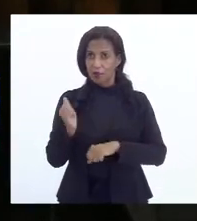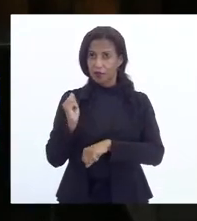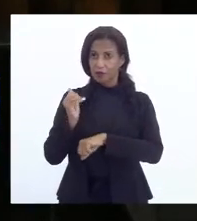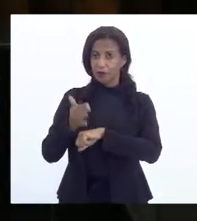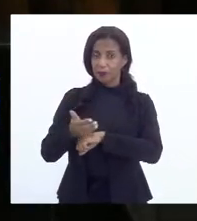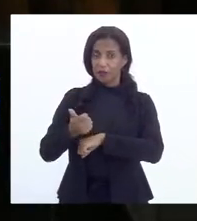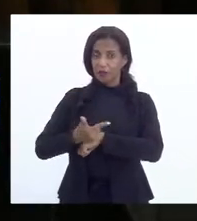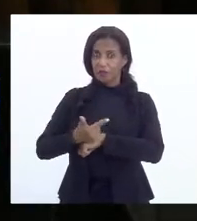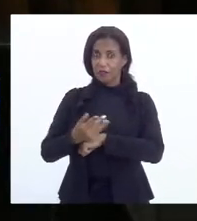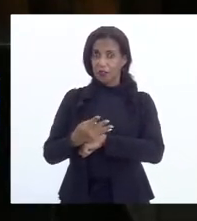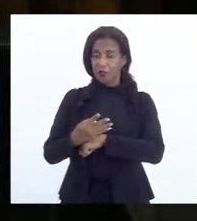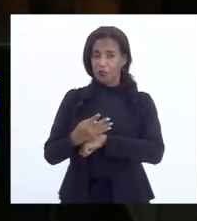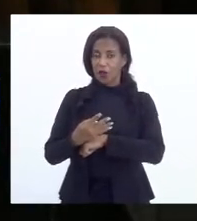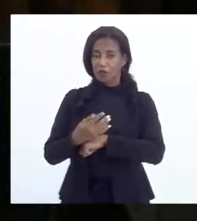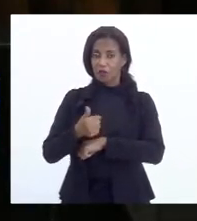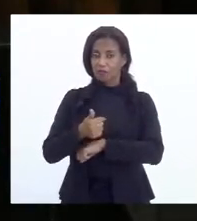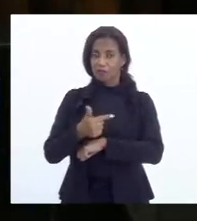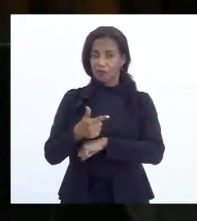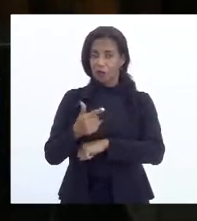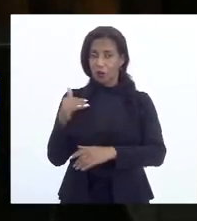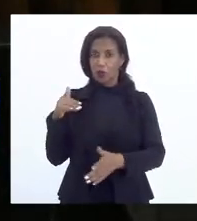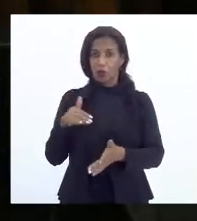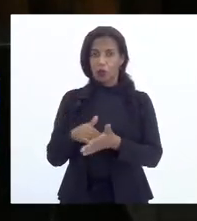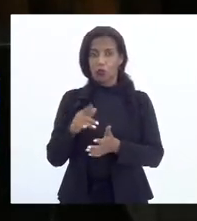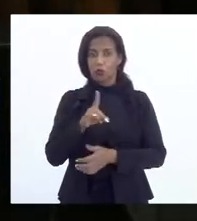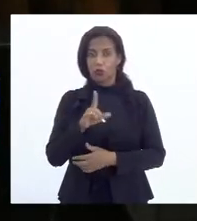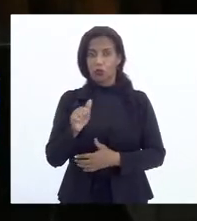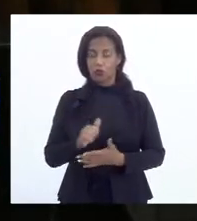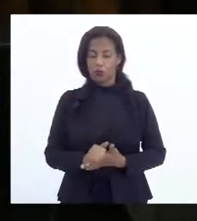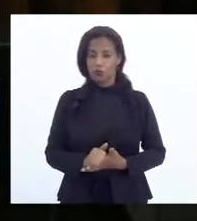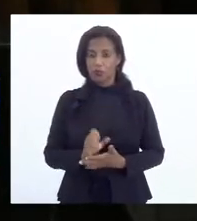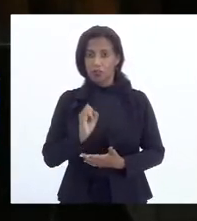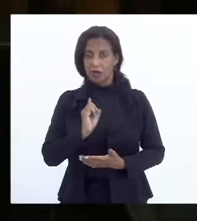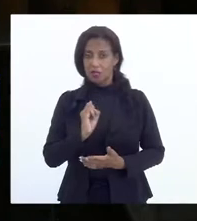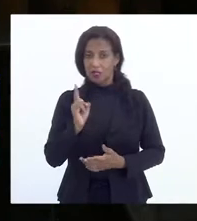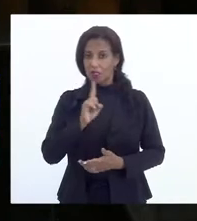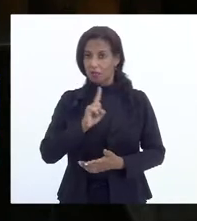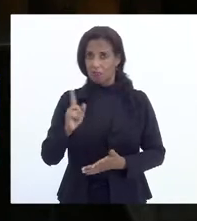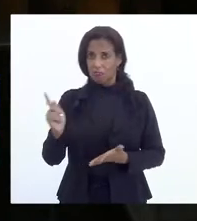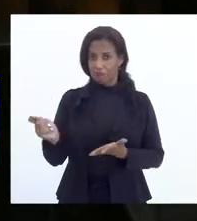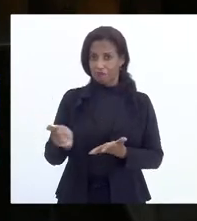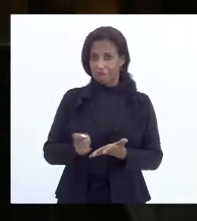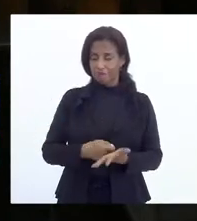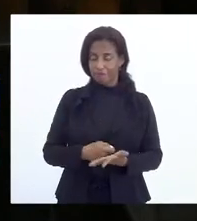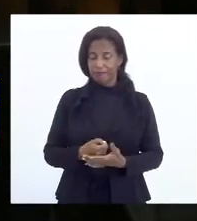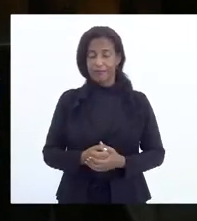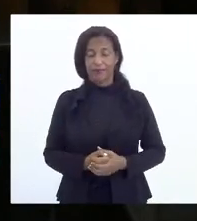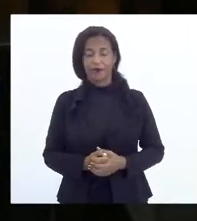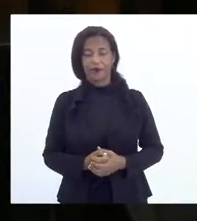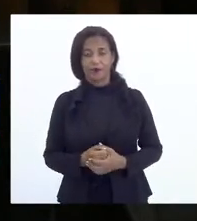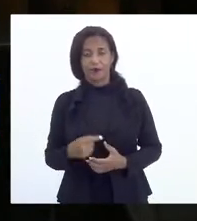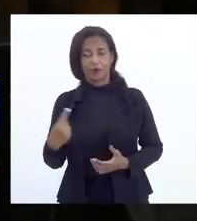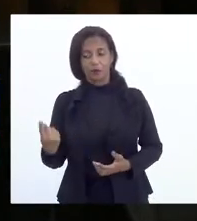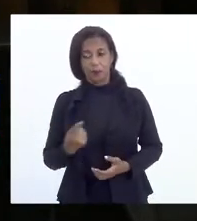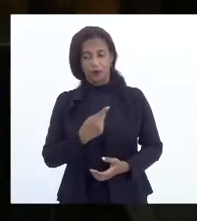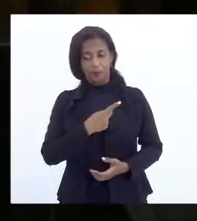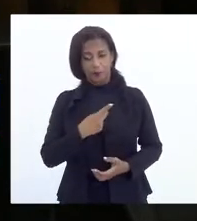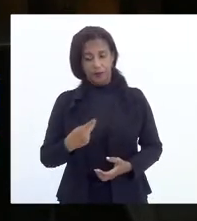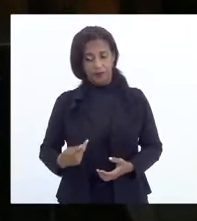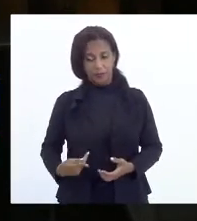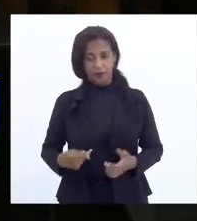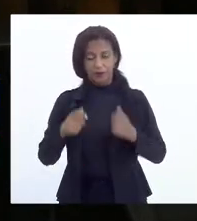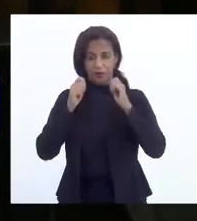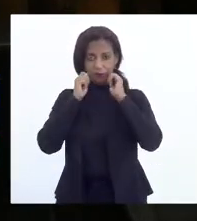24 horas, é o último dia. Caso não sancione, caberá ao presidente da